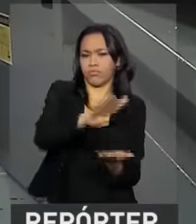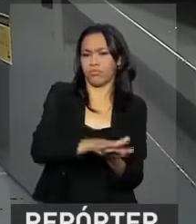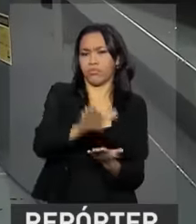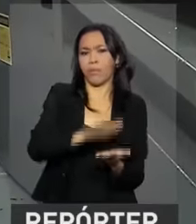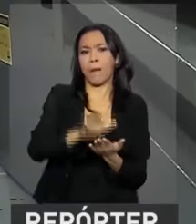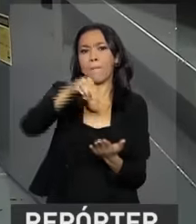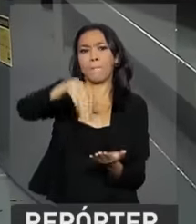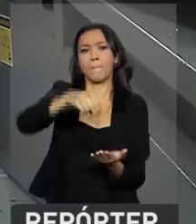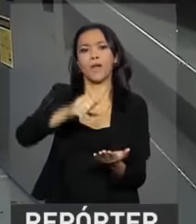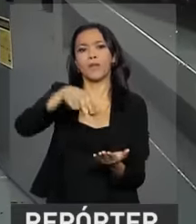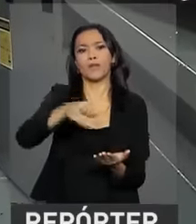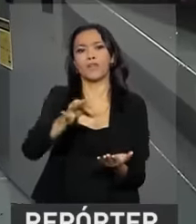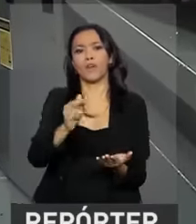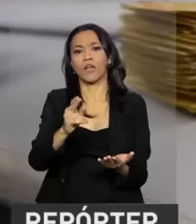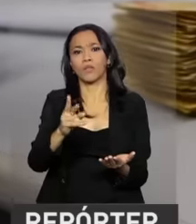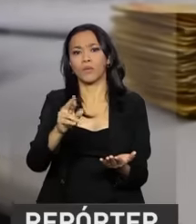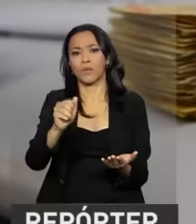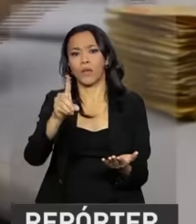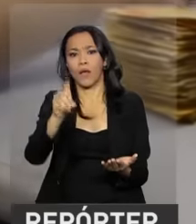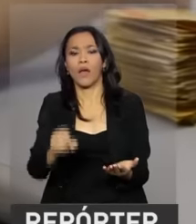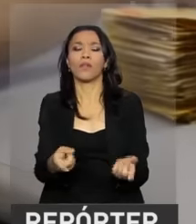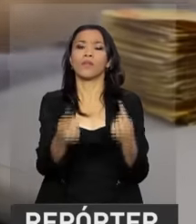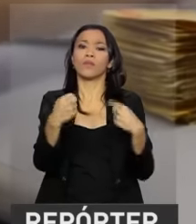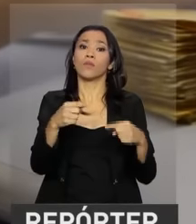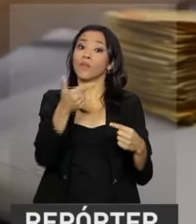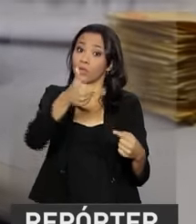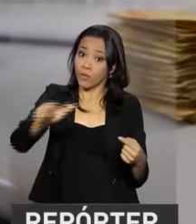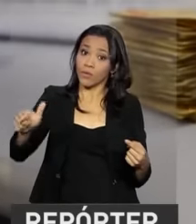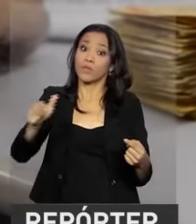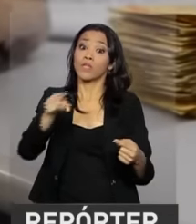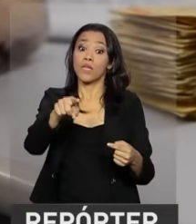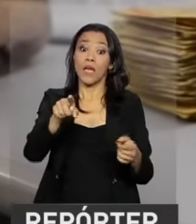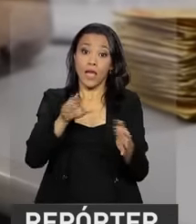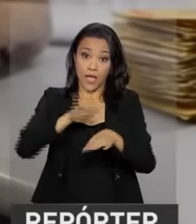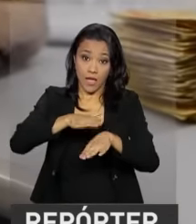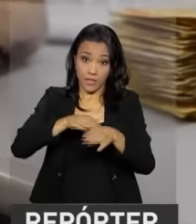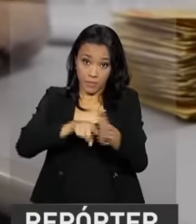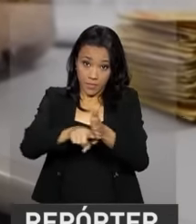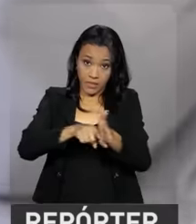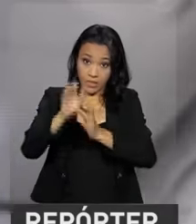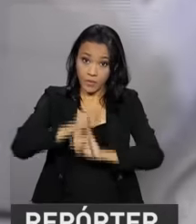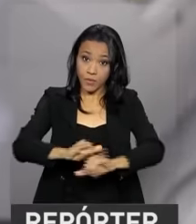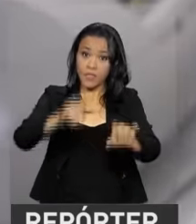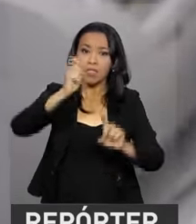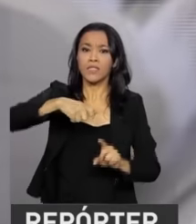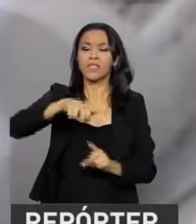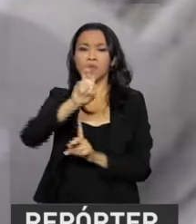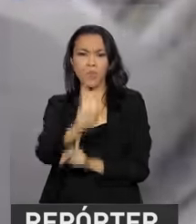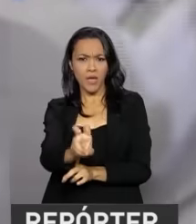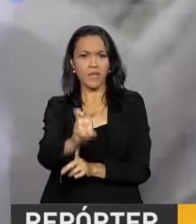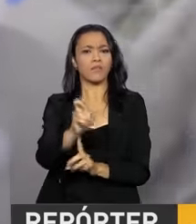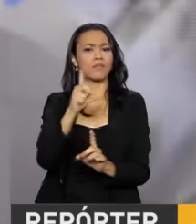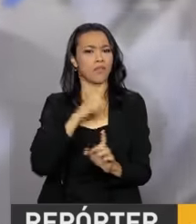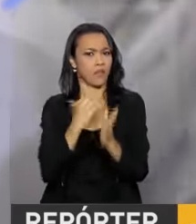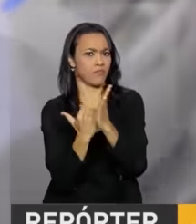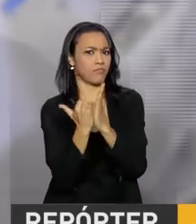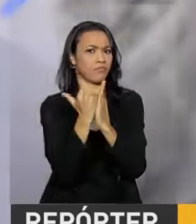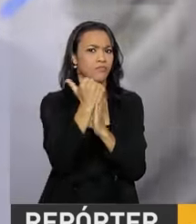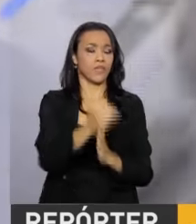manufaturados e os bens de consumo duráveis. De acordo com a pesquisa, os últimos 5 meses já acumulam um crescimento